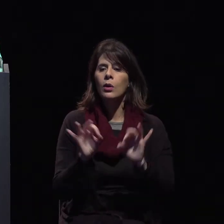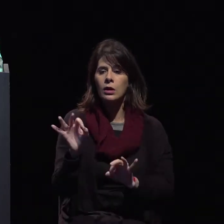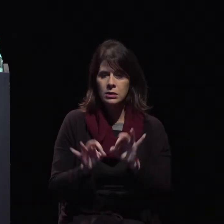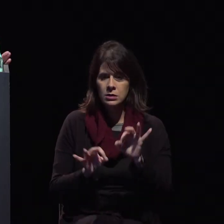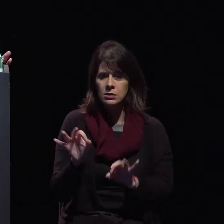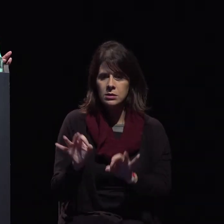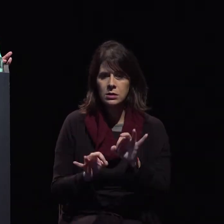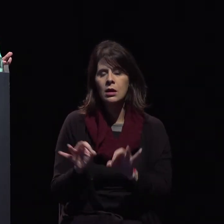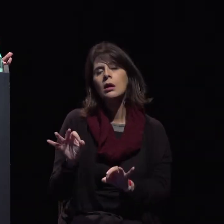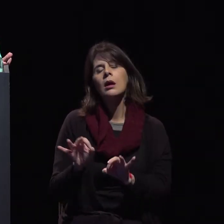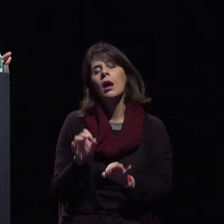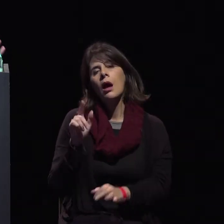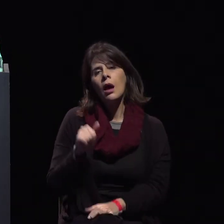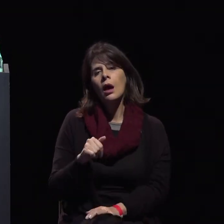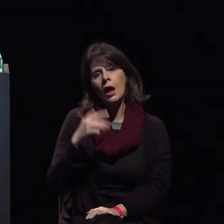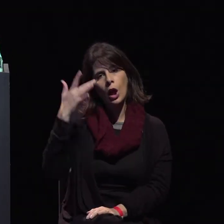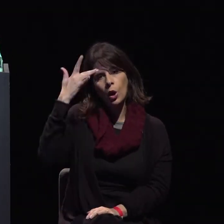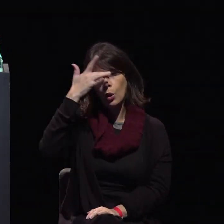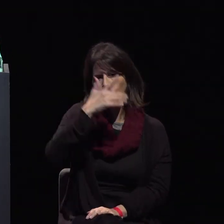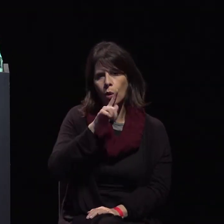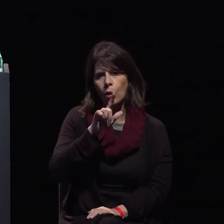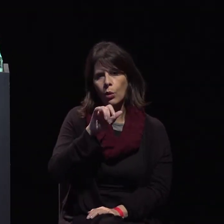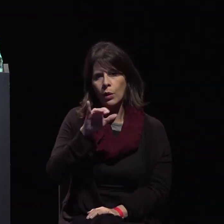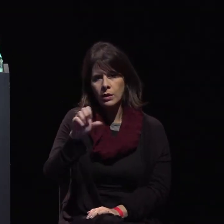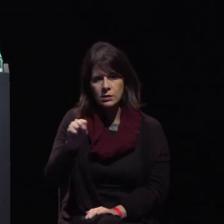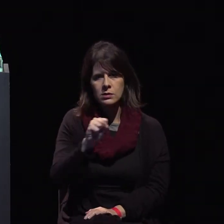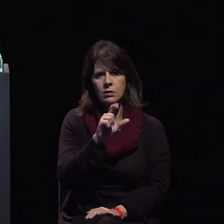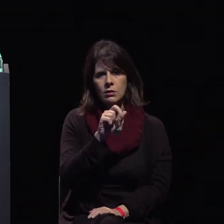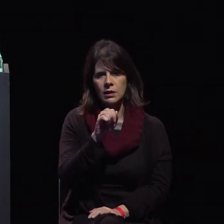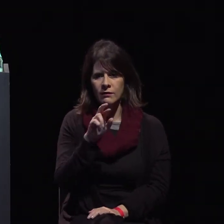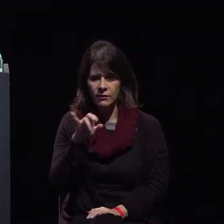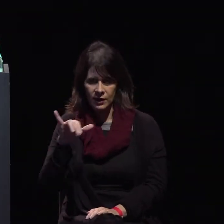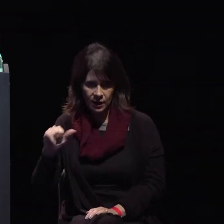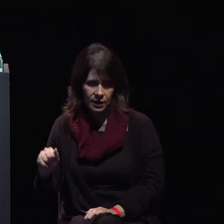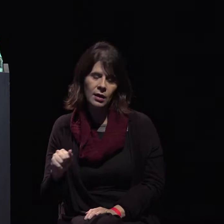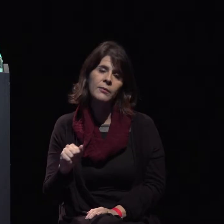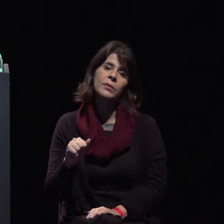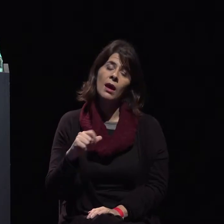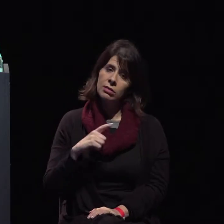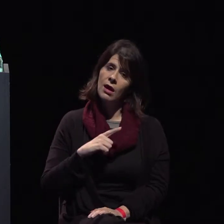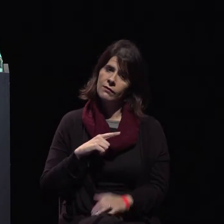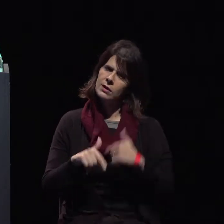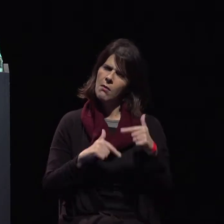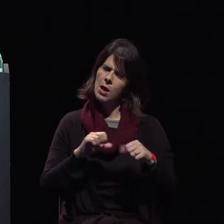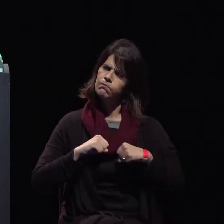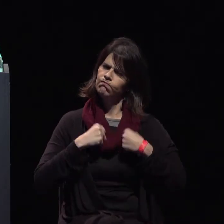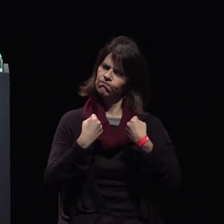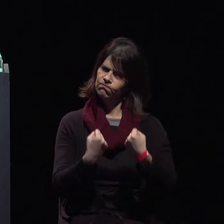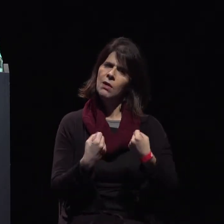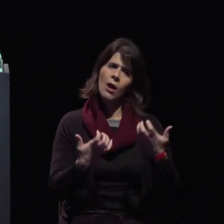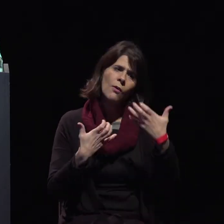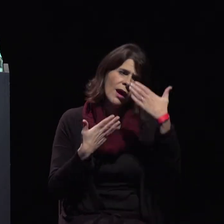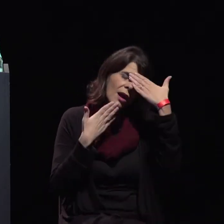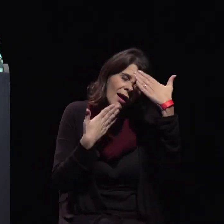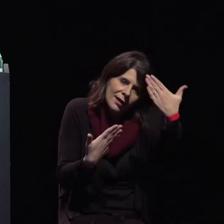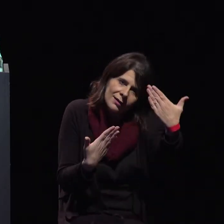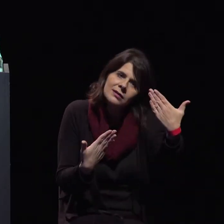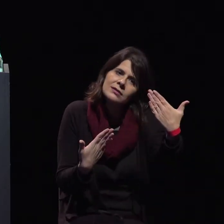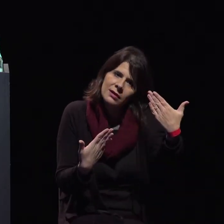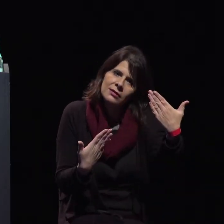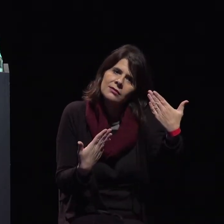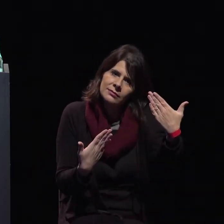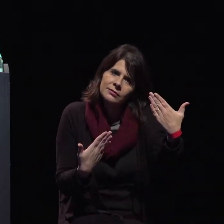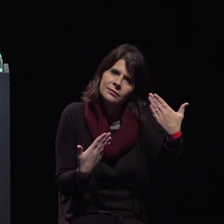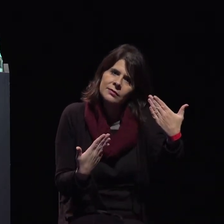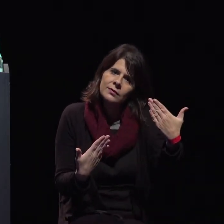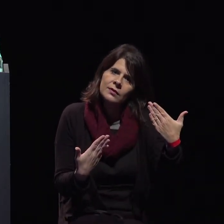fez um trabalho bastante competente, dedicado e colaborativo, e a quem eu gostaria de agradecer publicamente, em